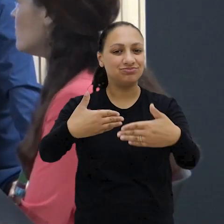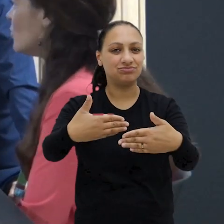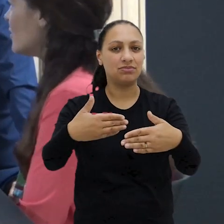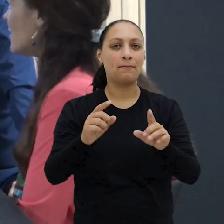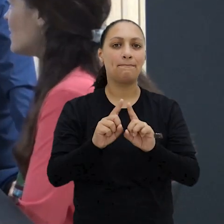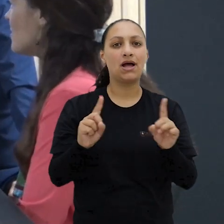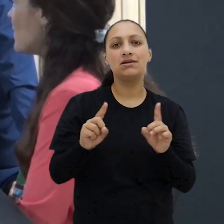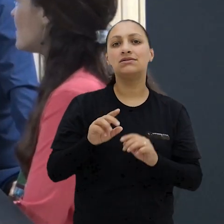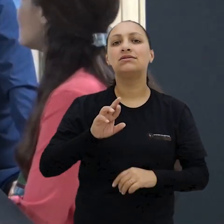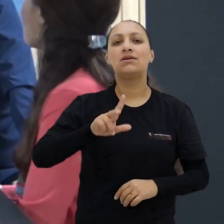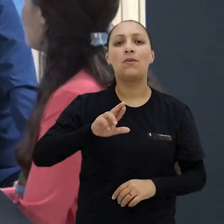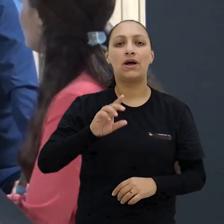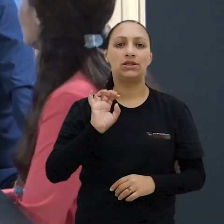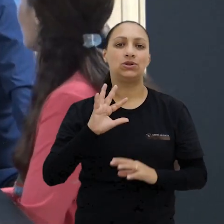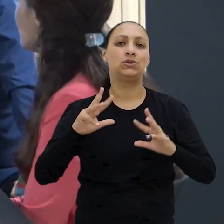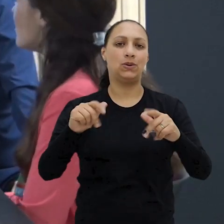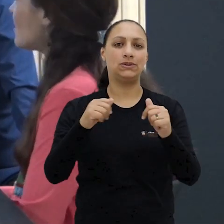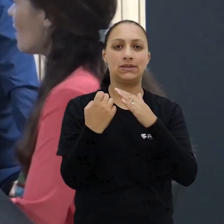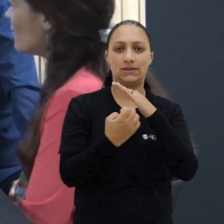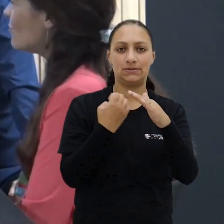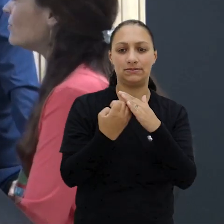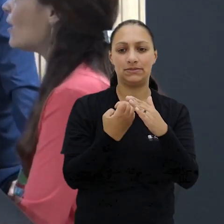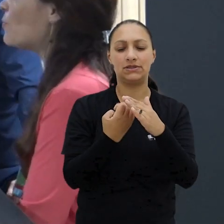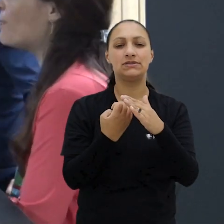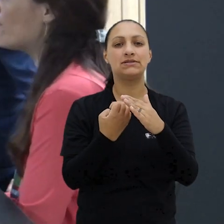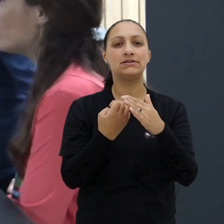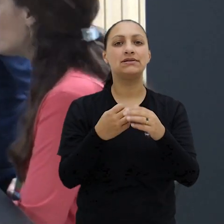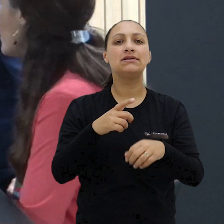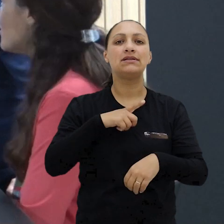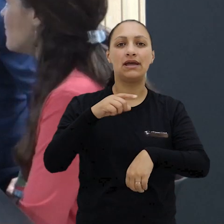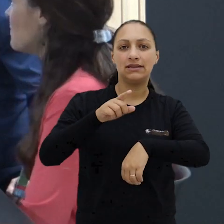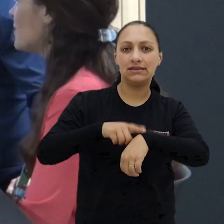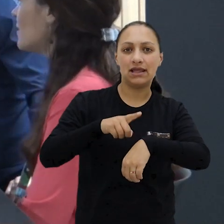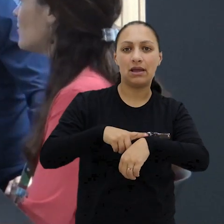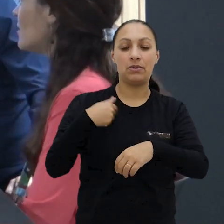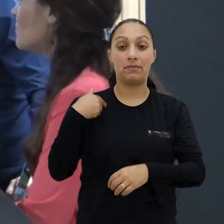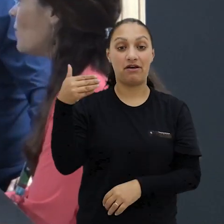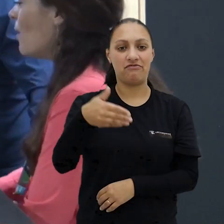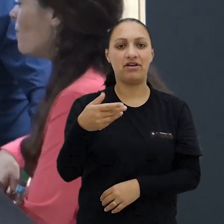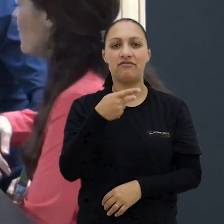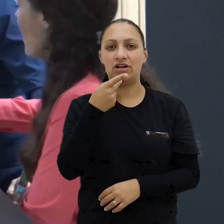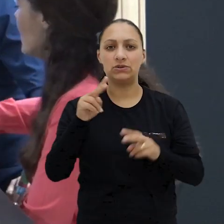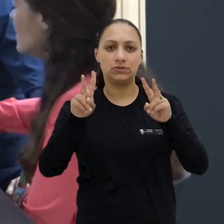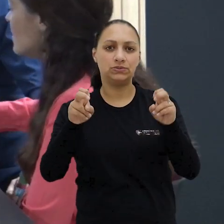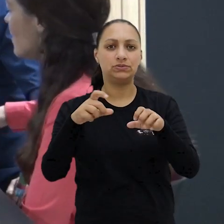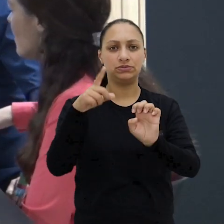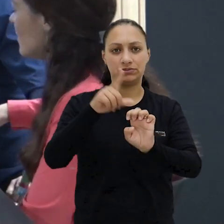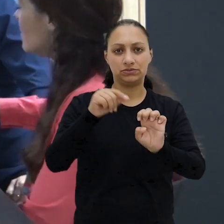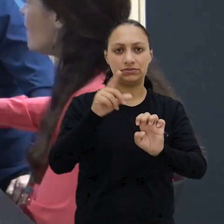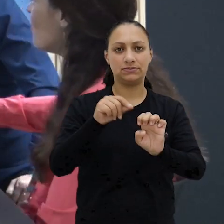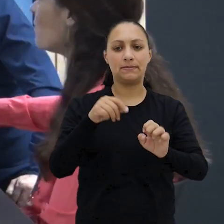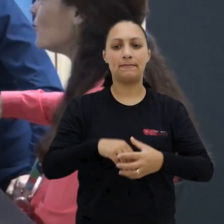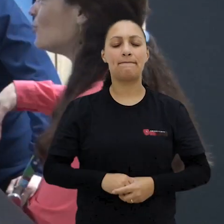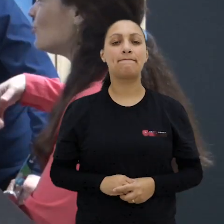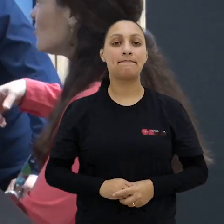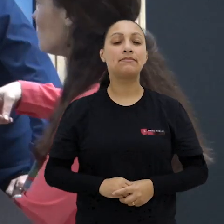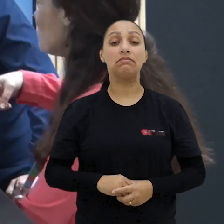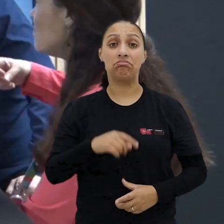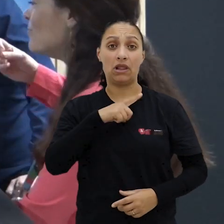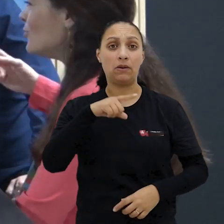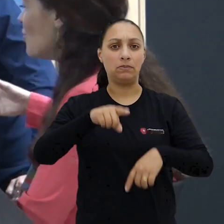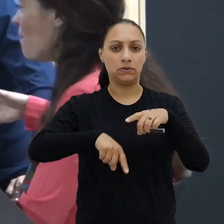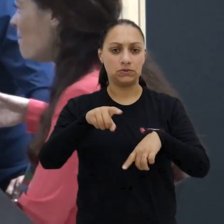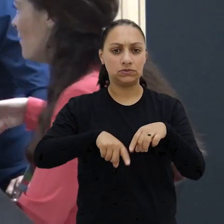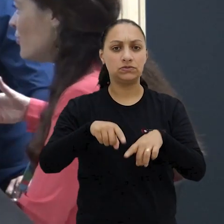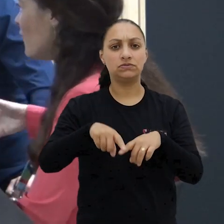Mas, assim, não são todas as empresas que, né, destacam um tempo para vir falar sobre empreendedorismo, por mais que tenham